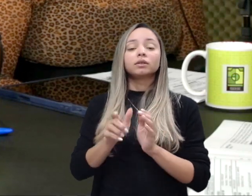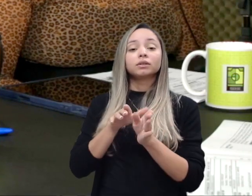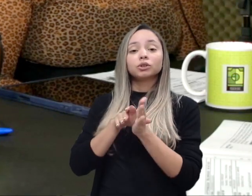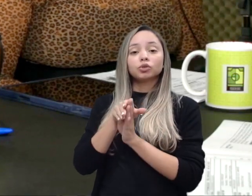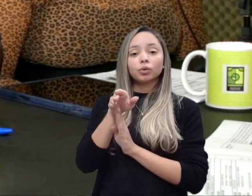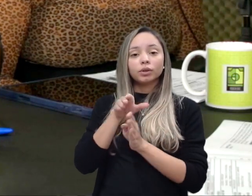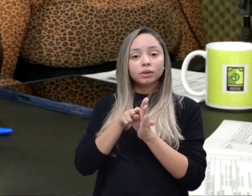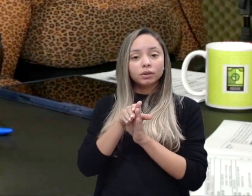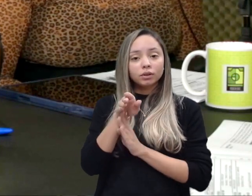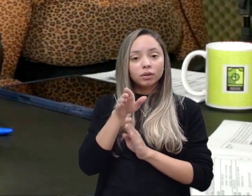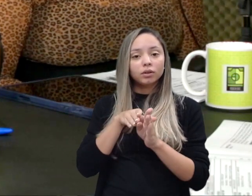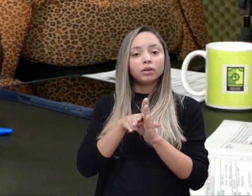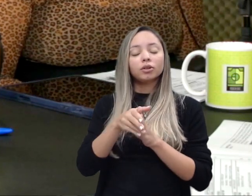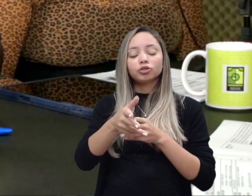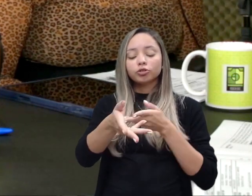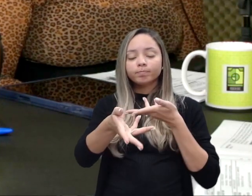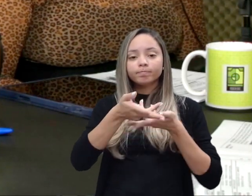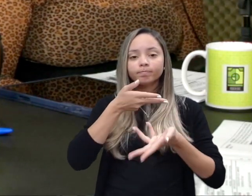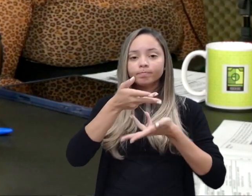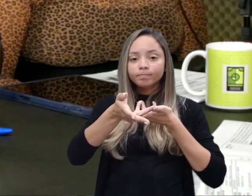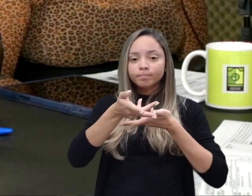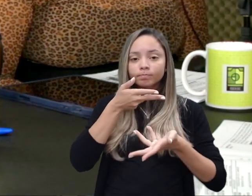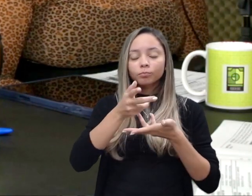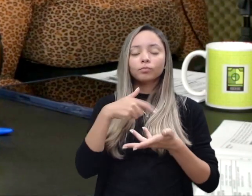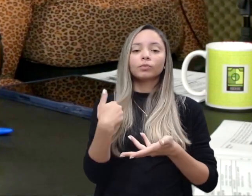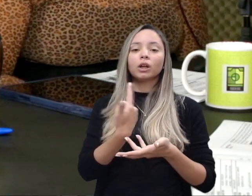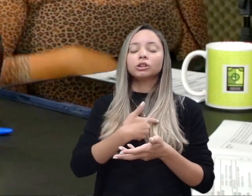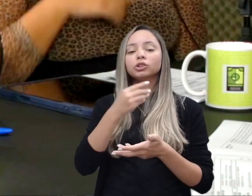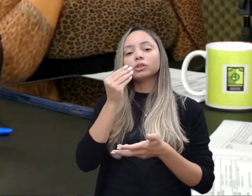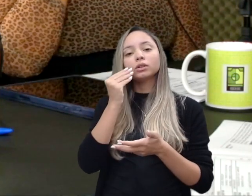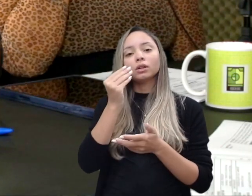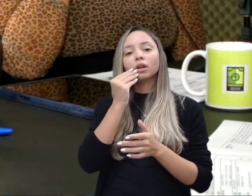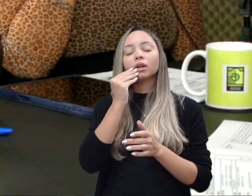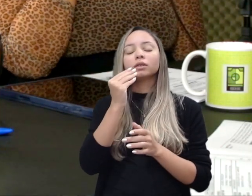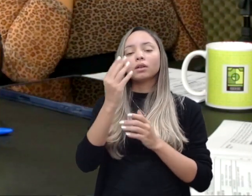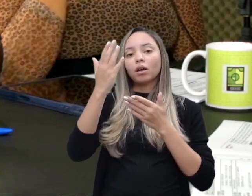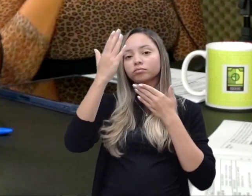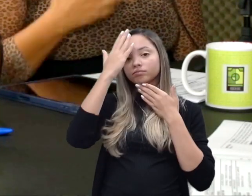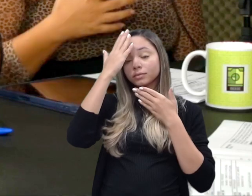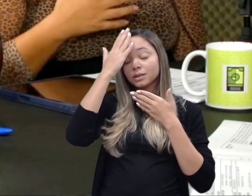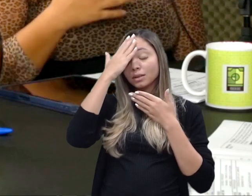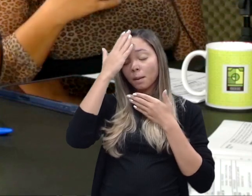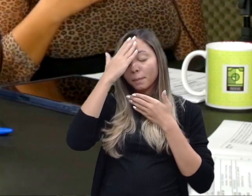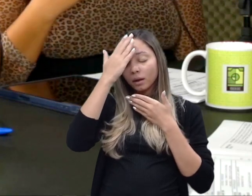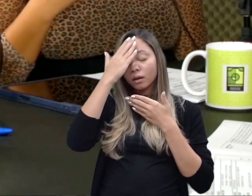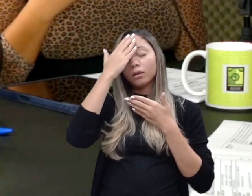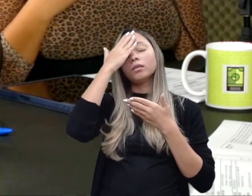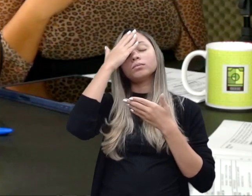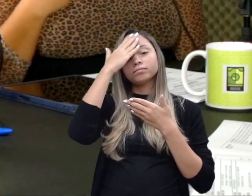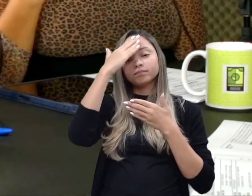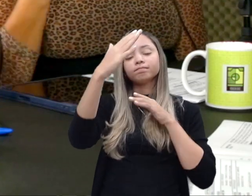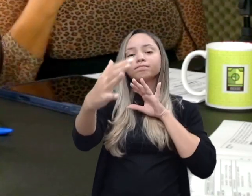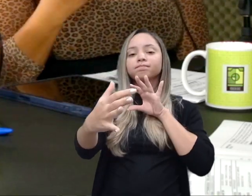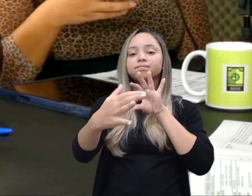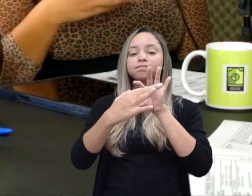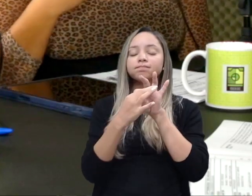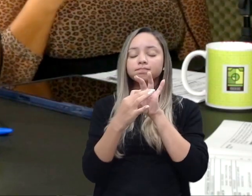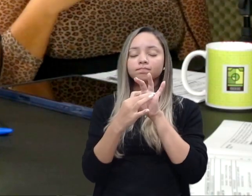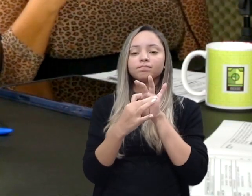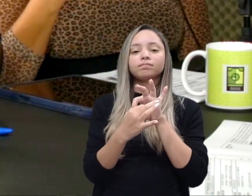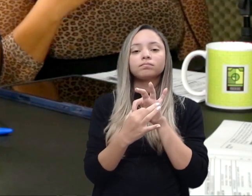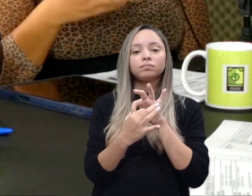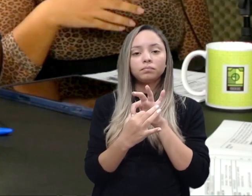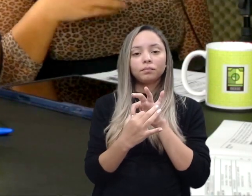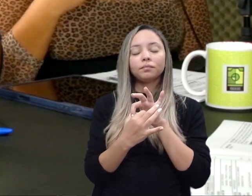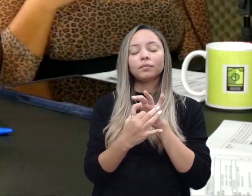essas consultorias, em que a gente unifica esses saberes, né, de alguma forma a gente unifica, né,